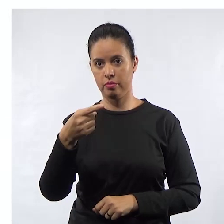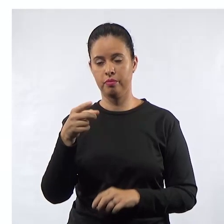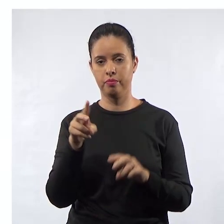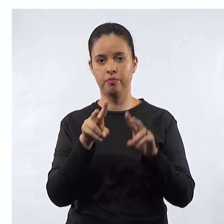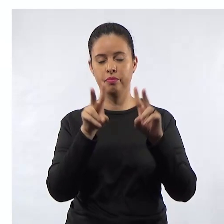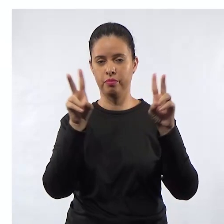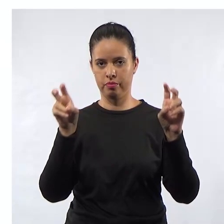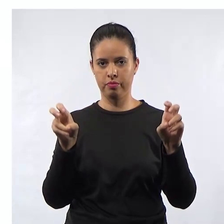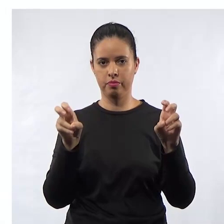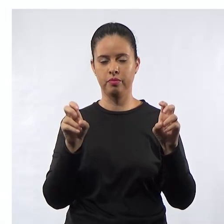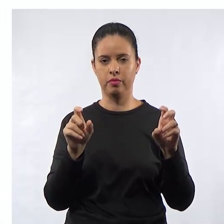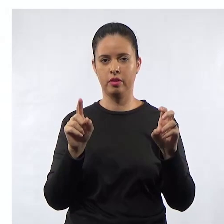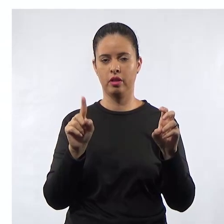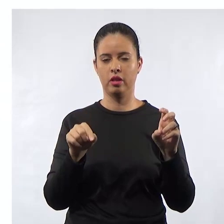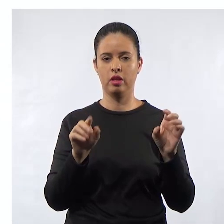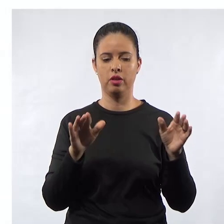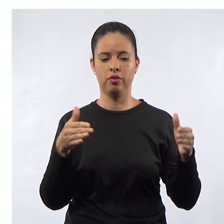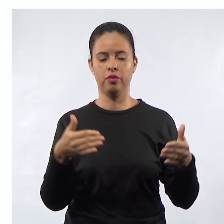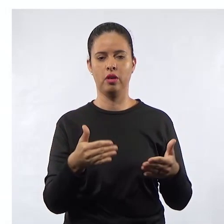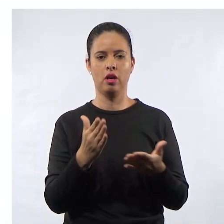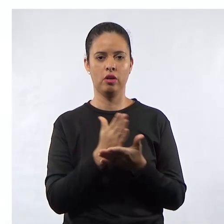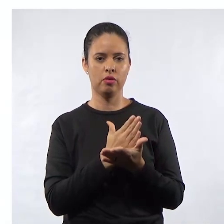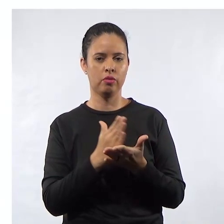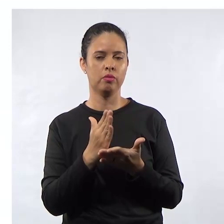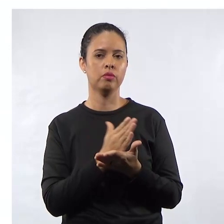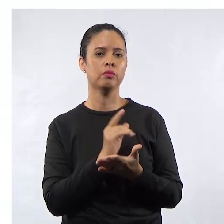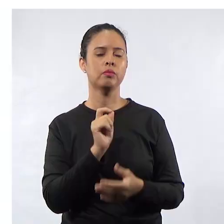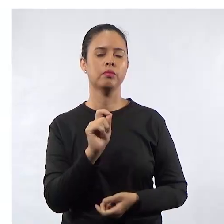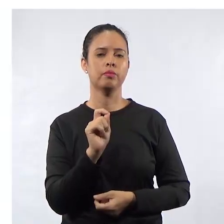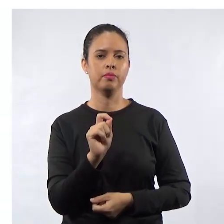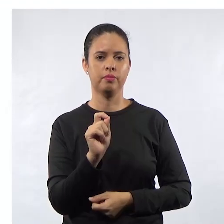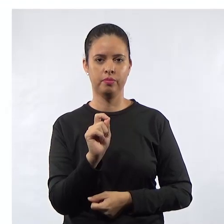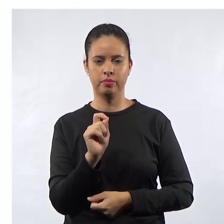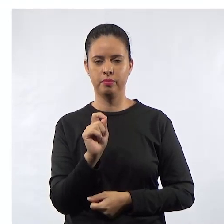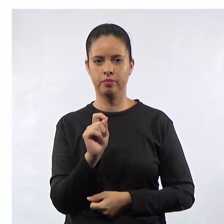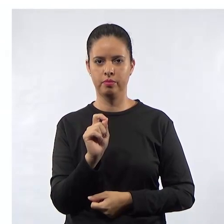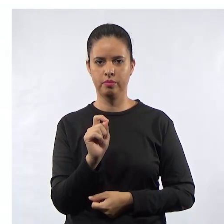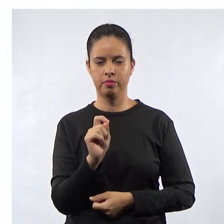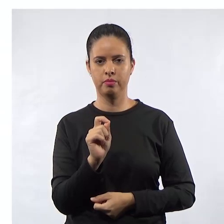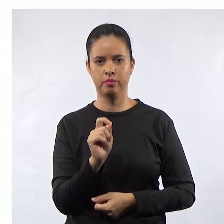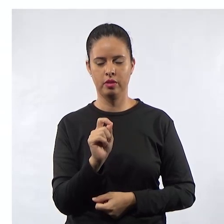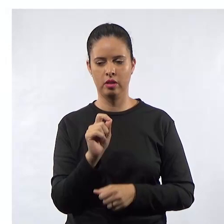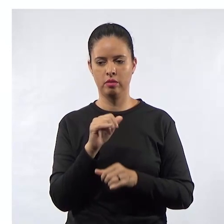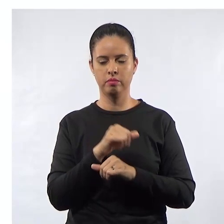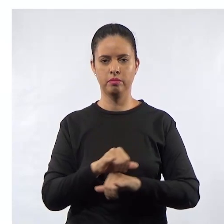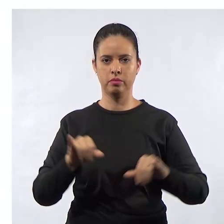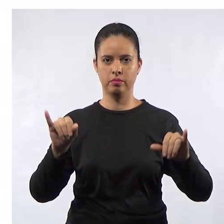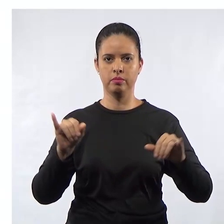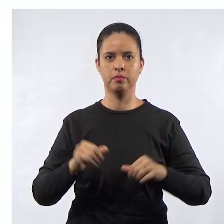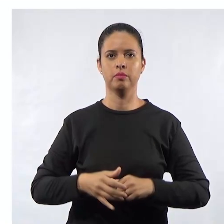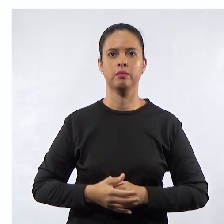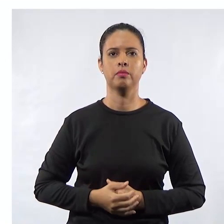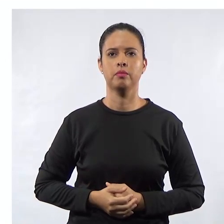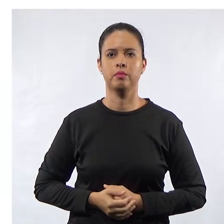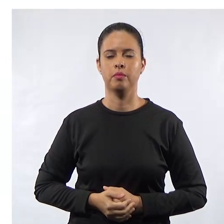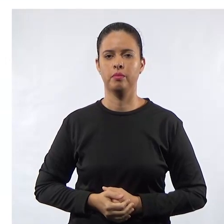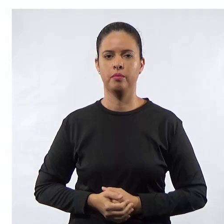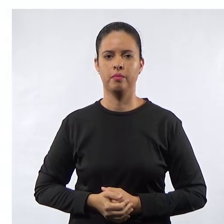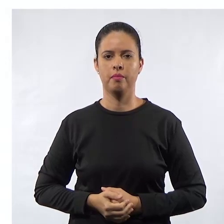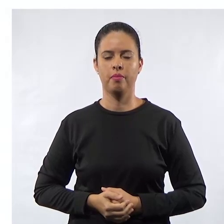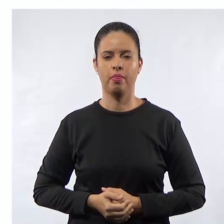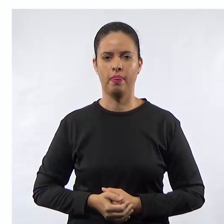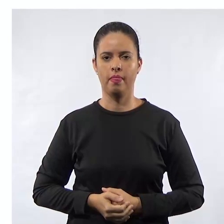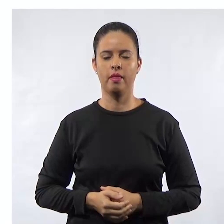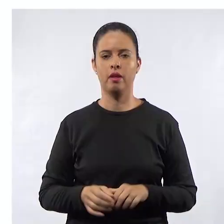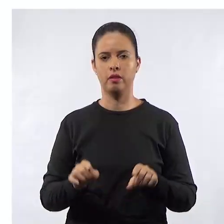disciplina um pouquinho sobre essa questão do abuso. Se refere a algumas questões, inclusive, que envolve publicidade,